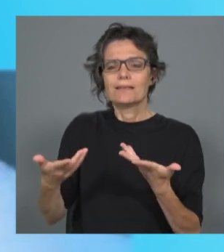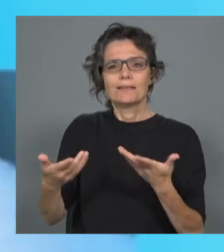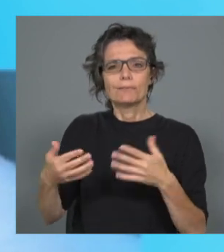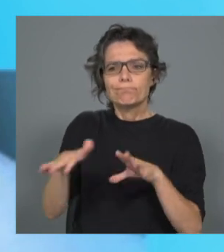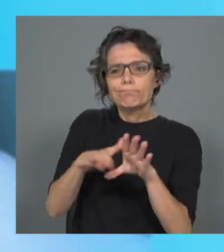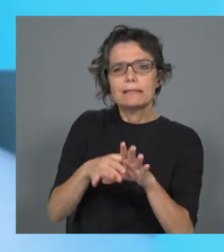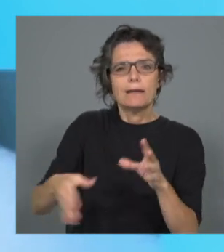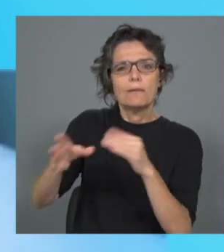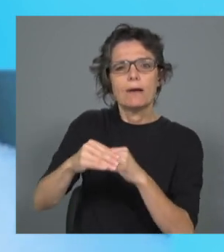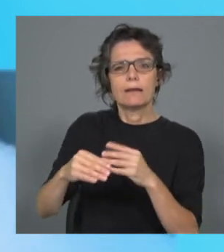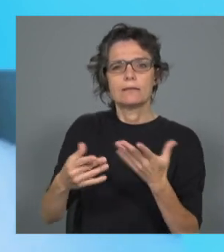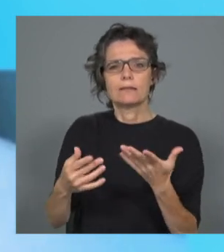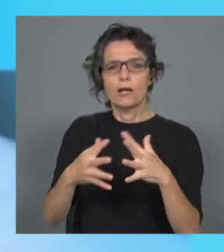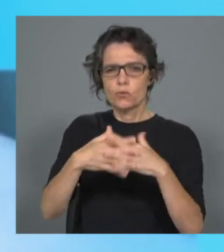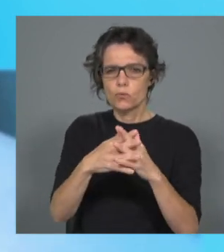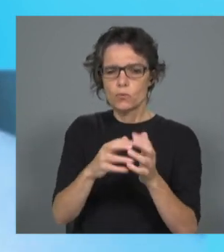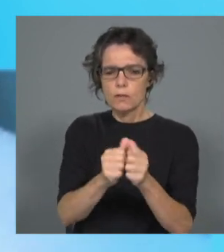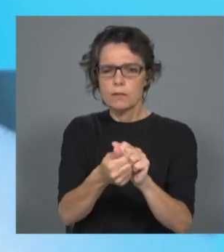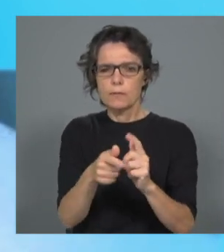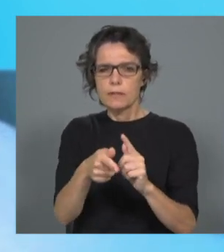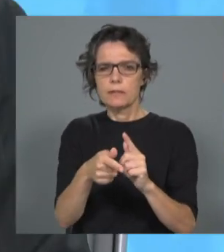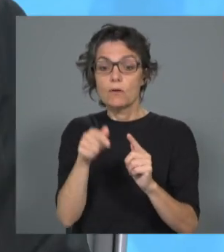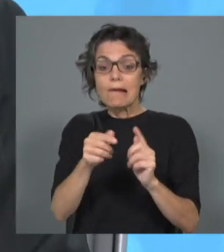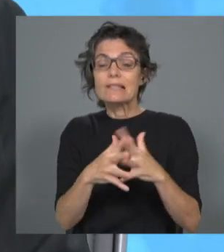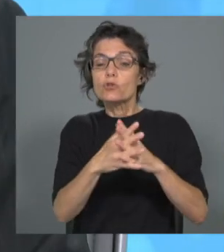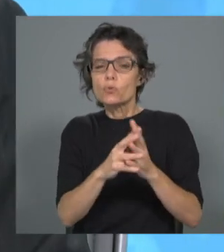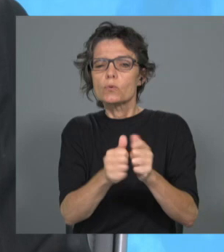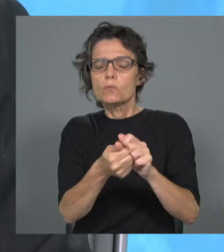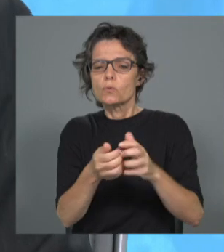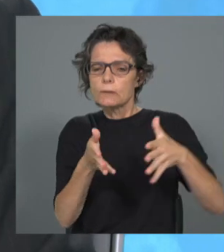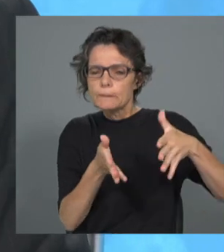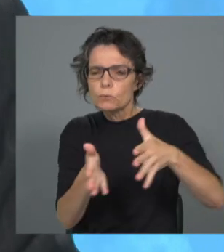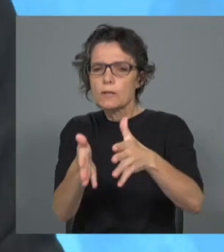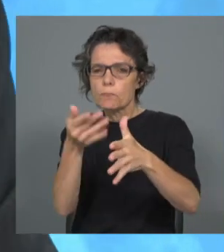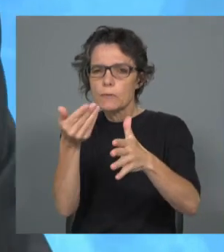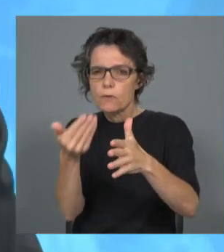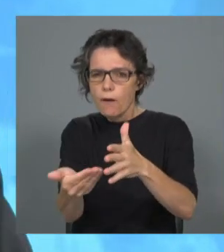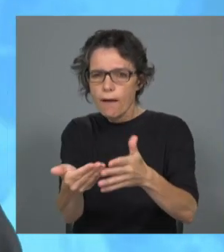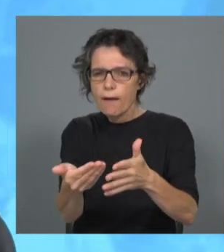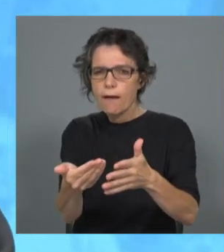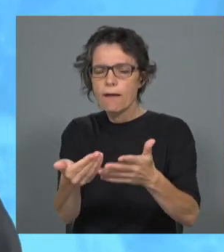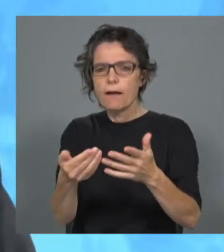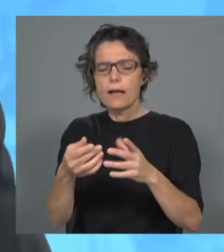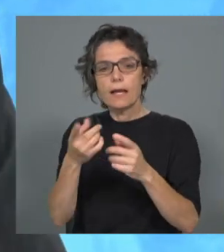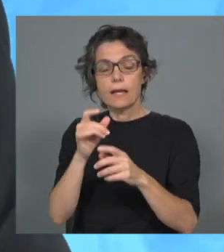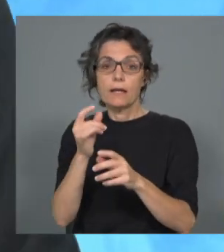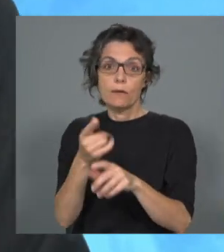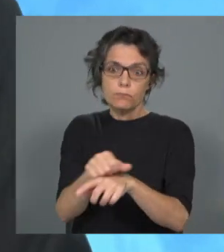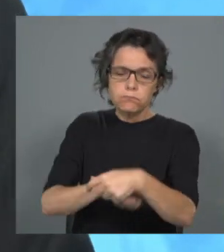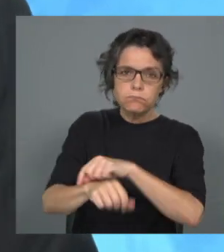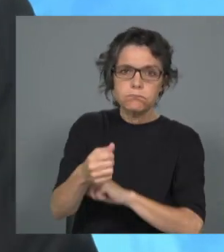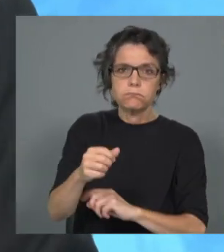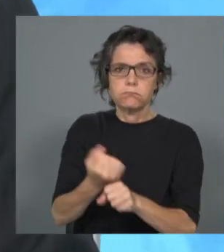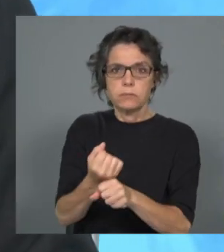que se constrói. É um caminho a aprofundar na dinâmica das nossas comunidades? É o caminho